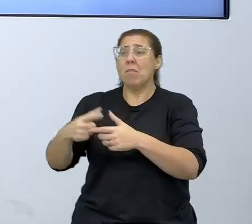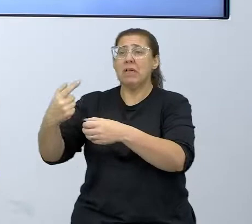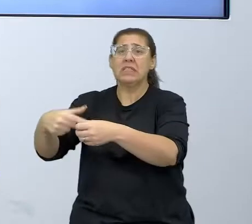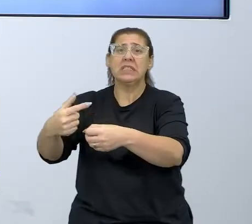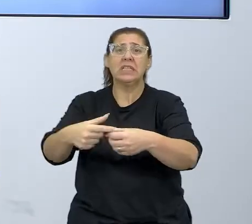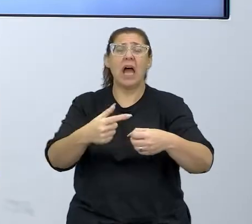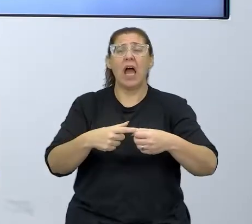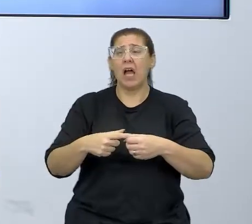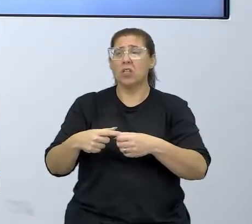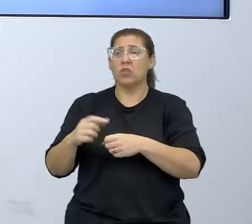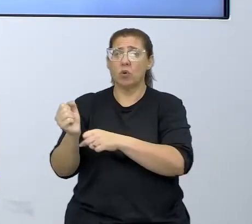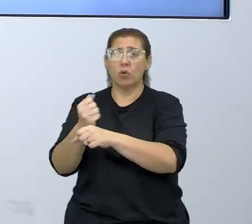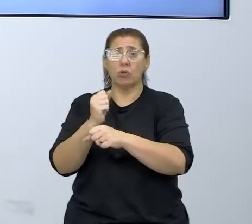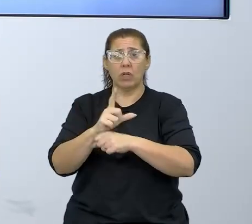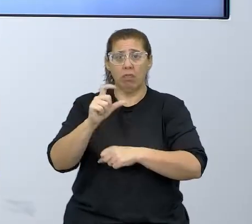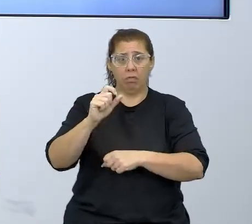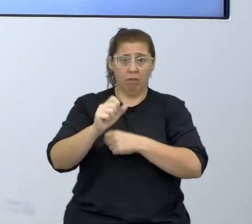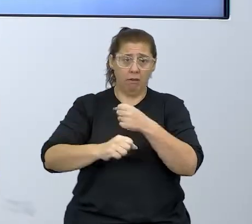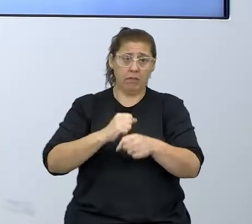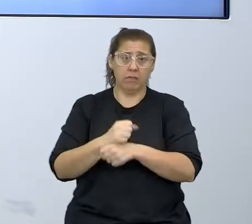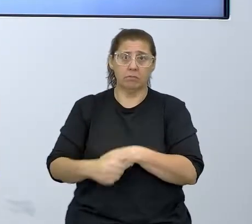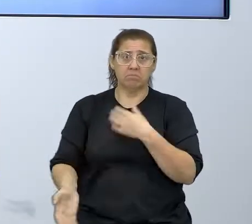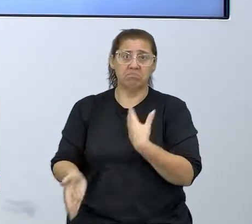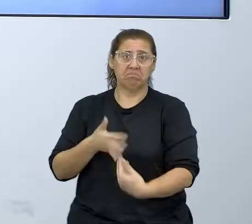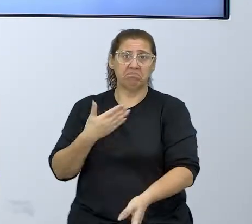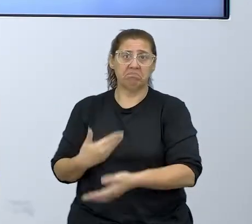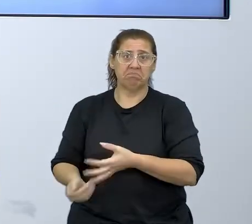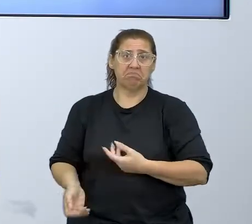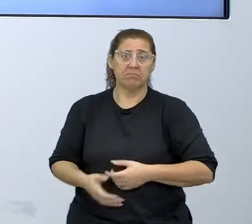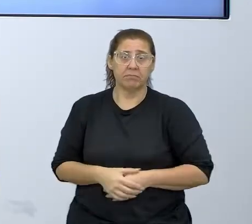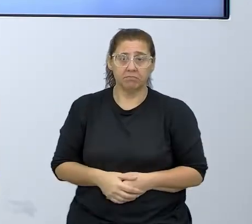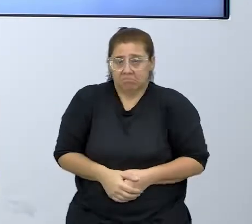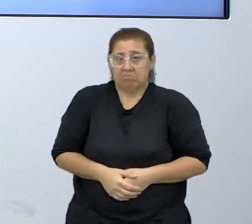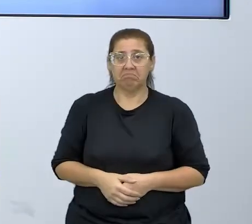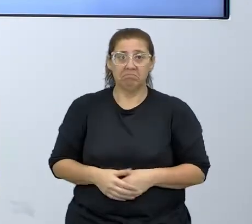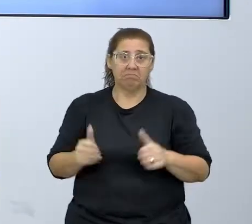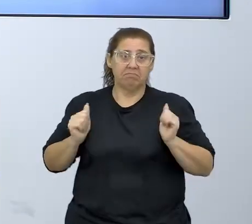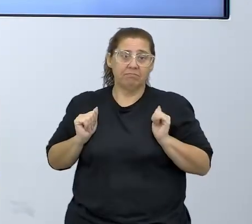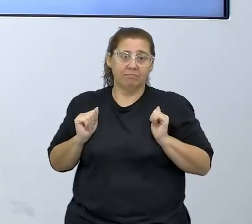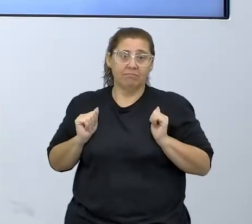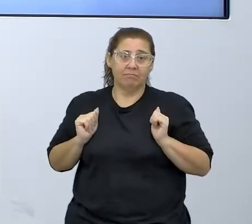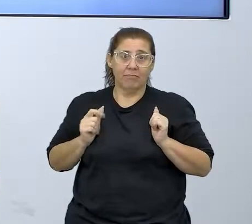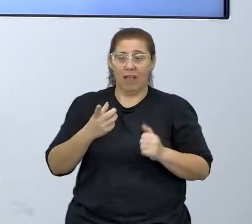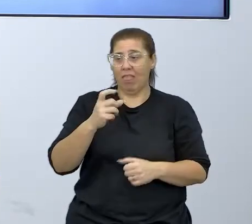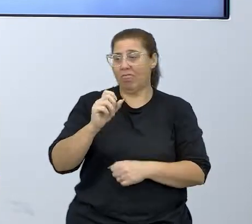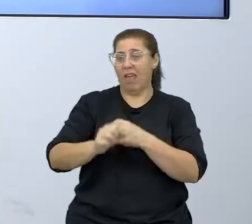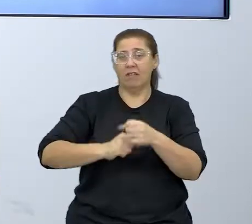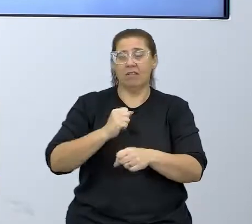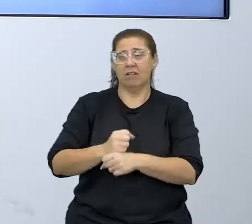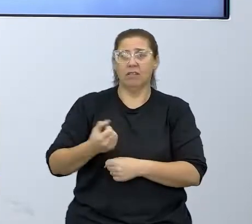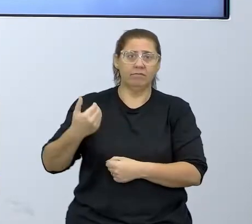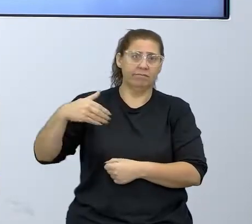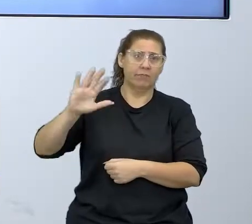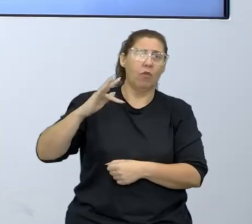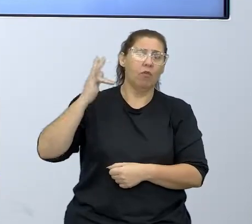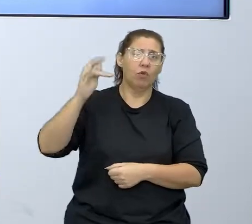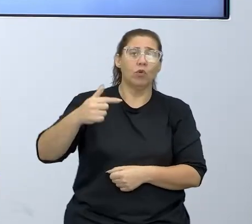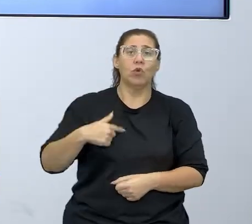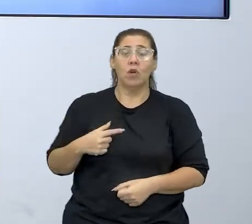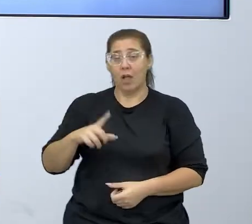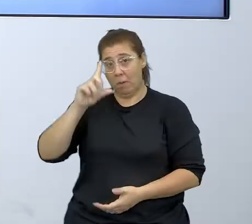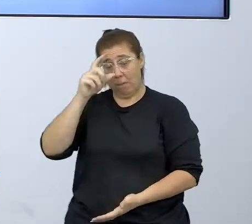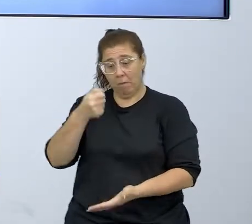está construindo daqui 10 anos. Não é problema. Daqui 10 anos é daqui 10 anos. Eu quero resolver o meu